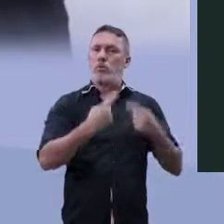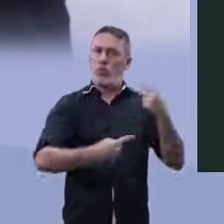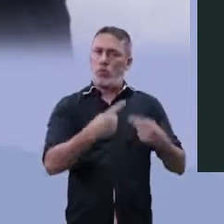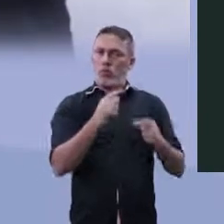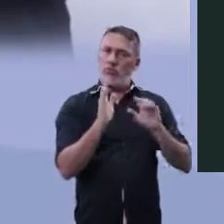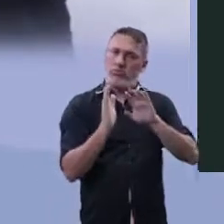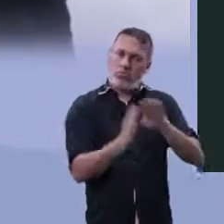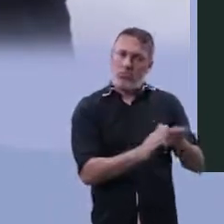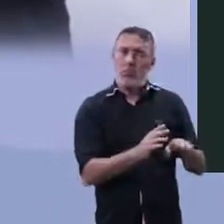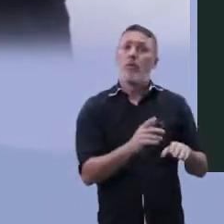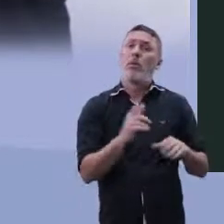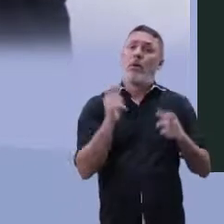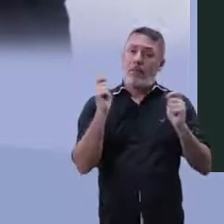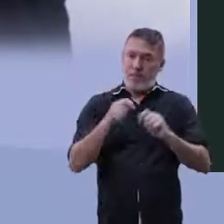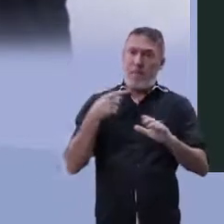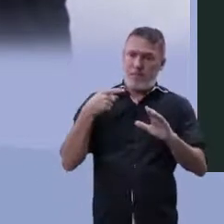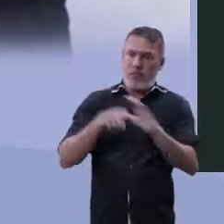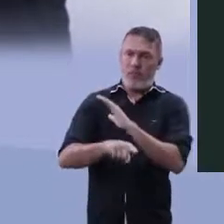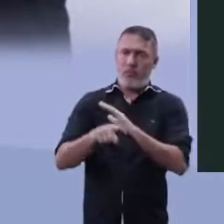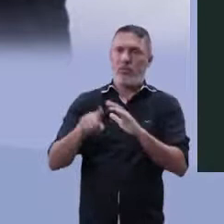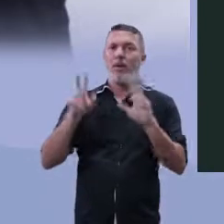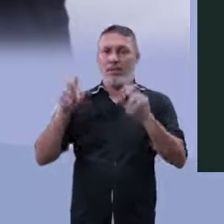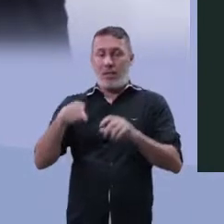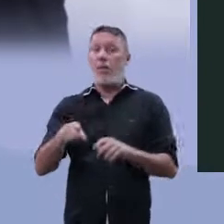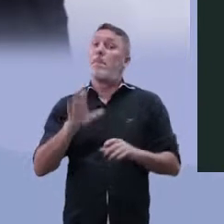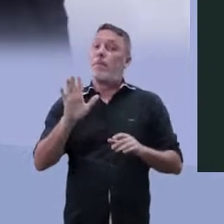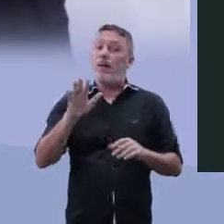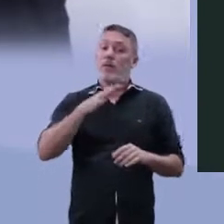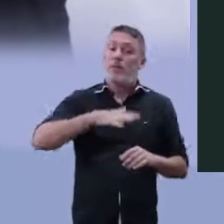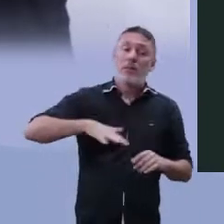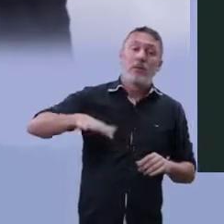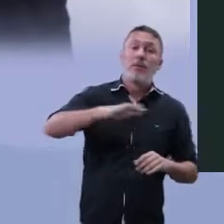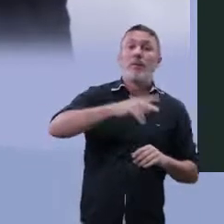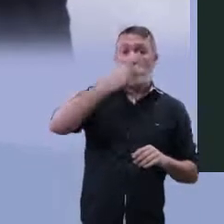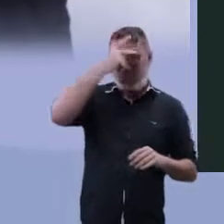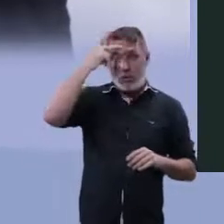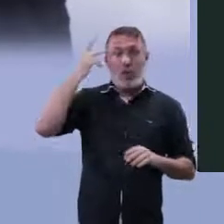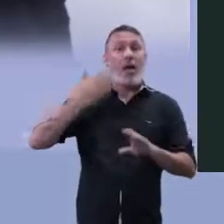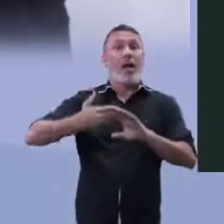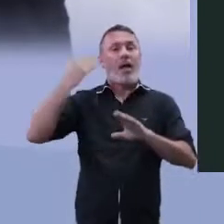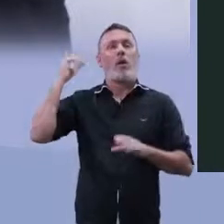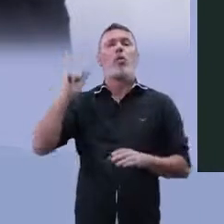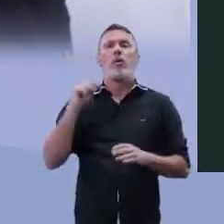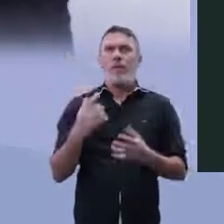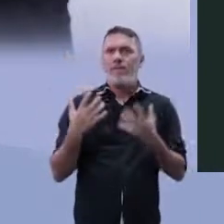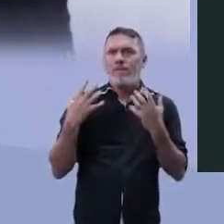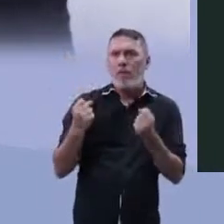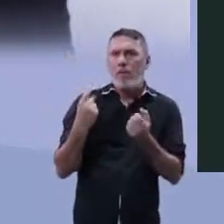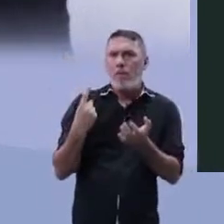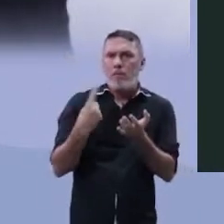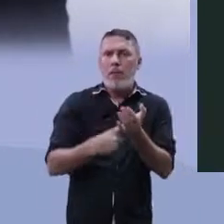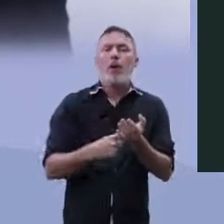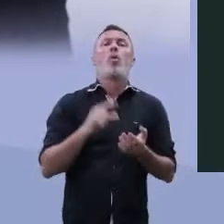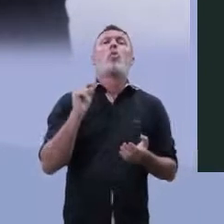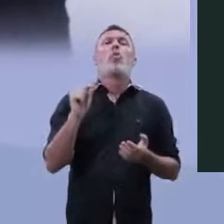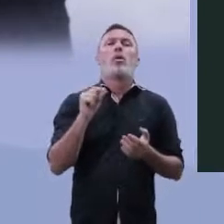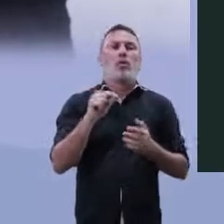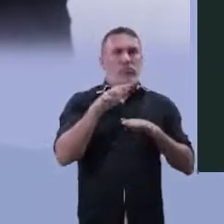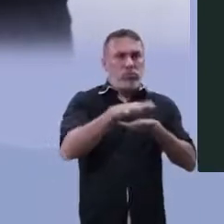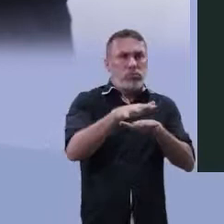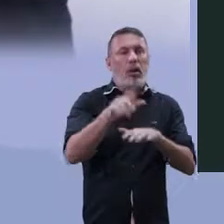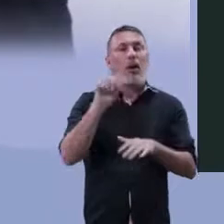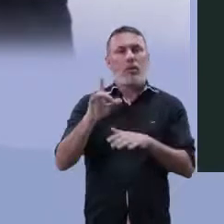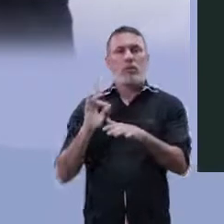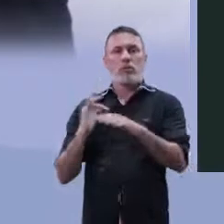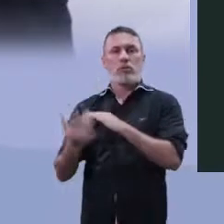que cabe também uma conversa assim mais aprofundada, mas as pessoas, elas marcavam as manifestações